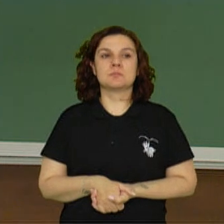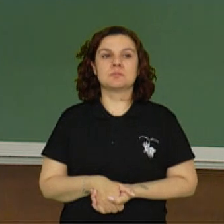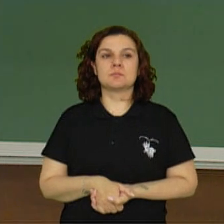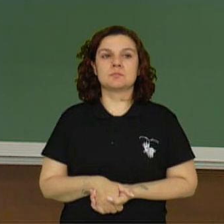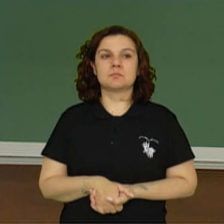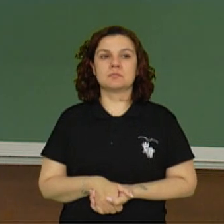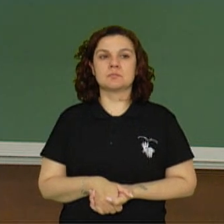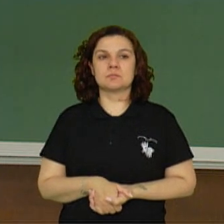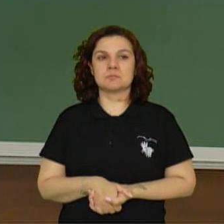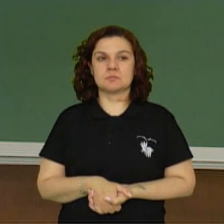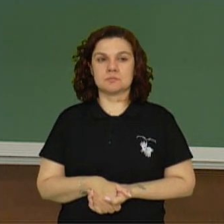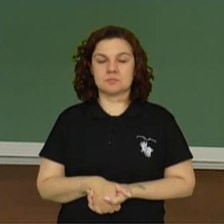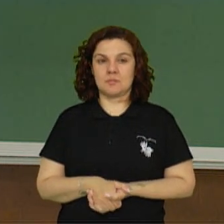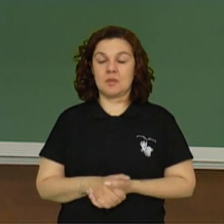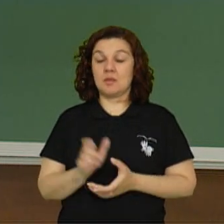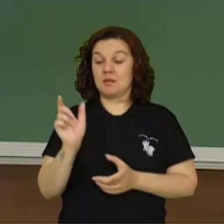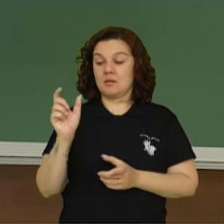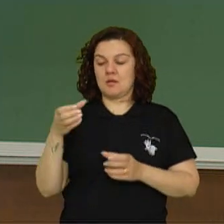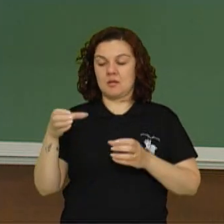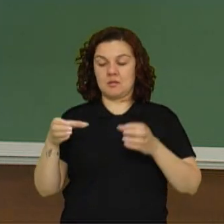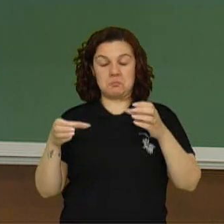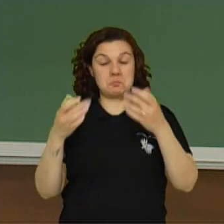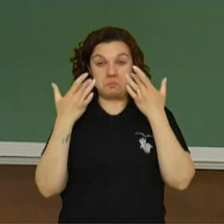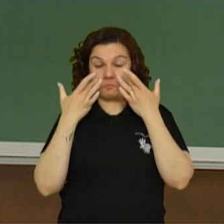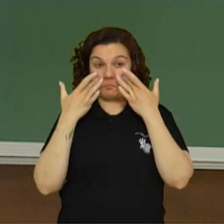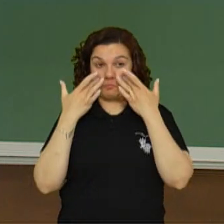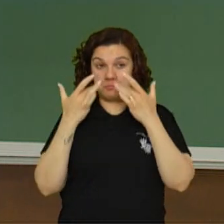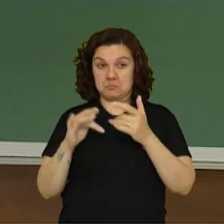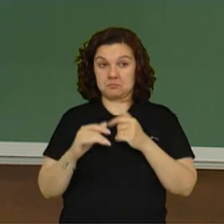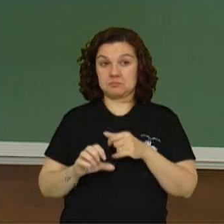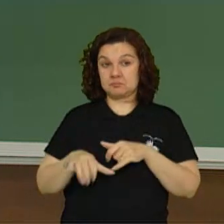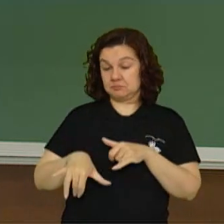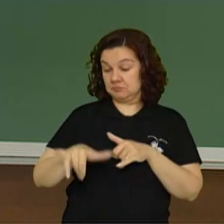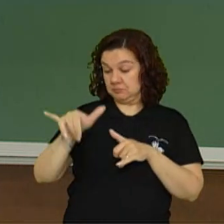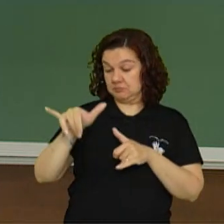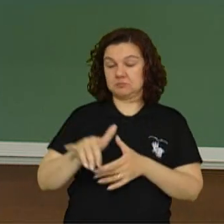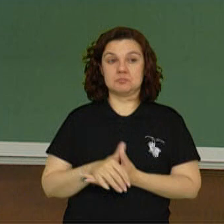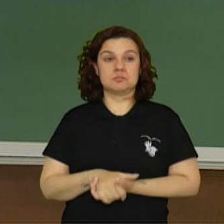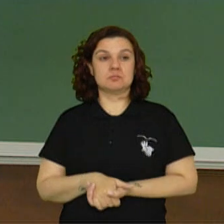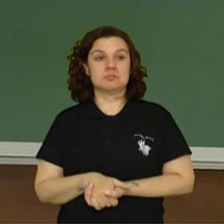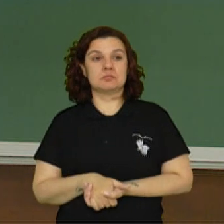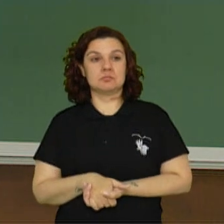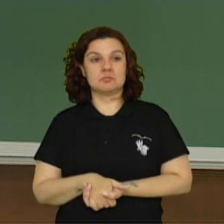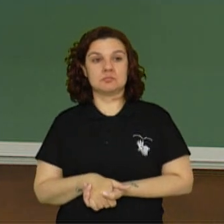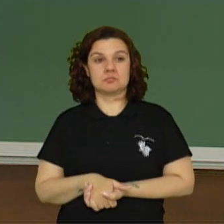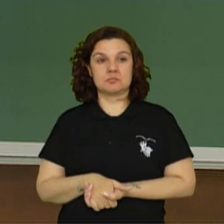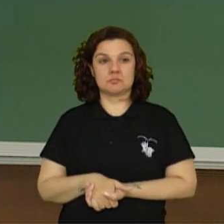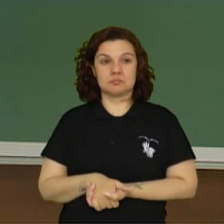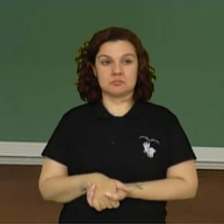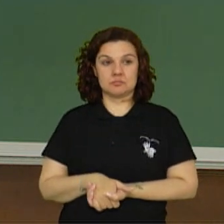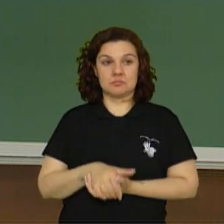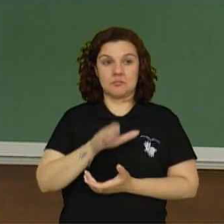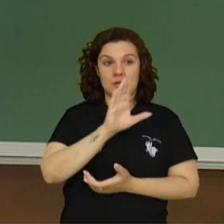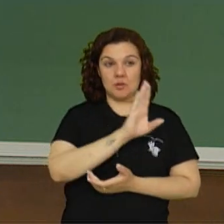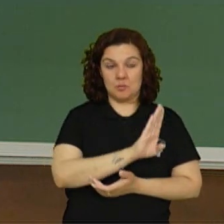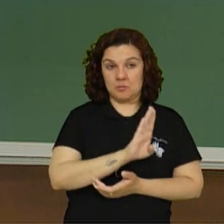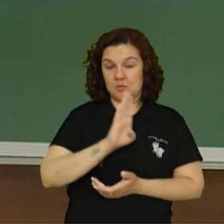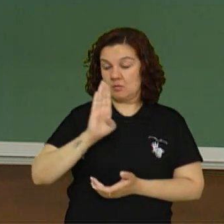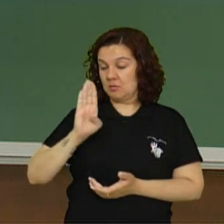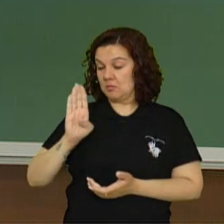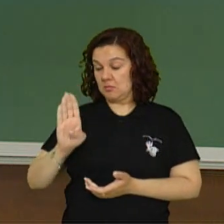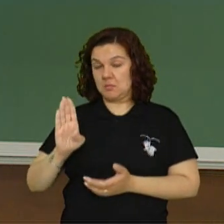As 2 taças, que daqui até aqui eu não sei a medida, vou chamar de Y. Do B até o outro B aqui,